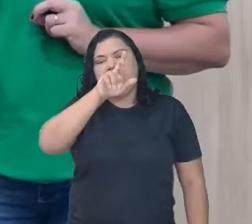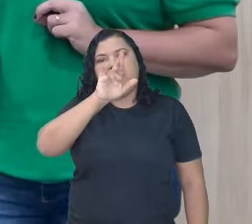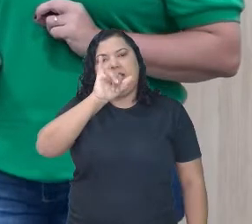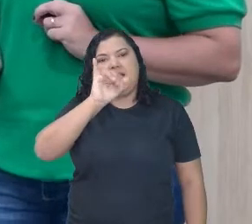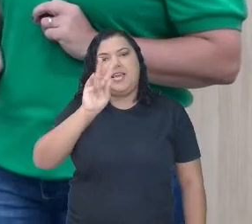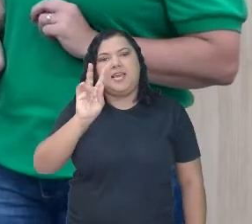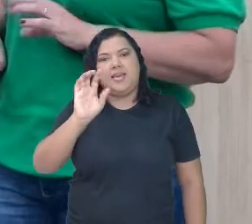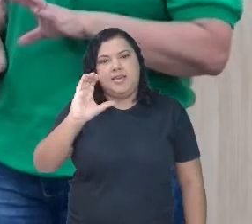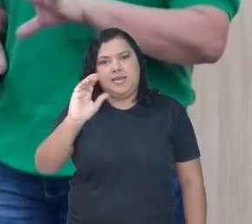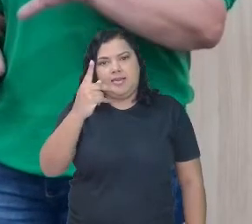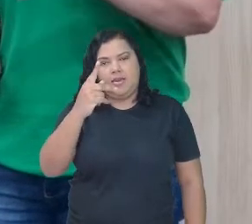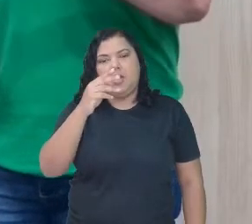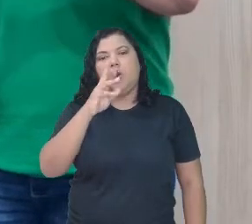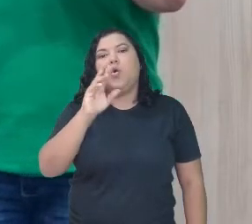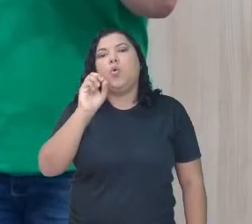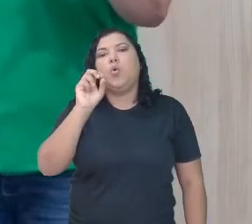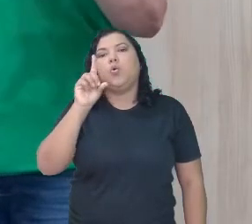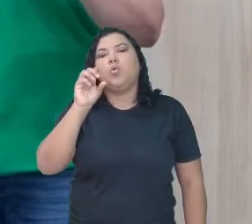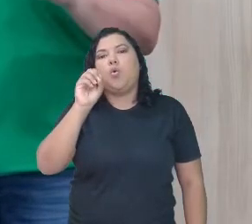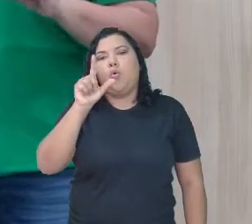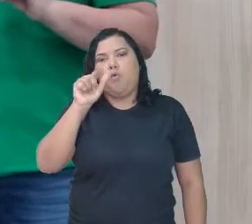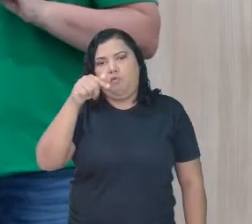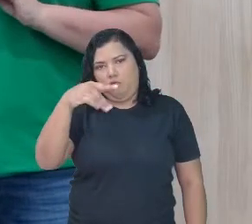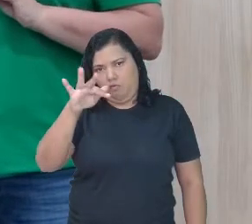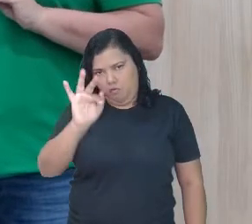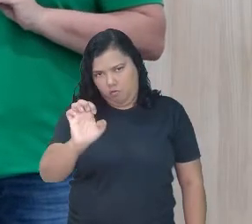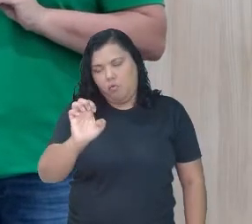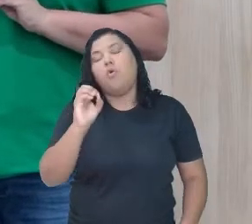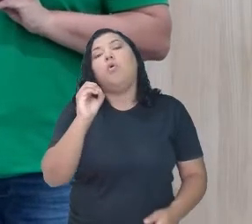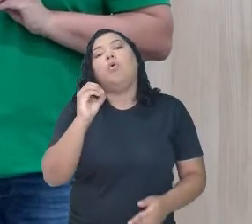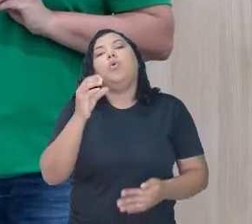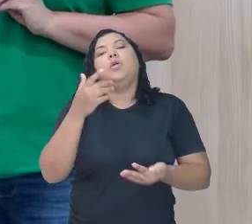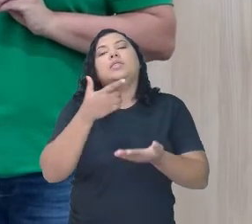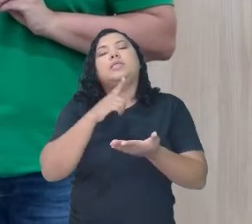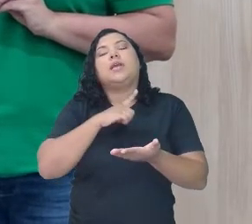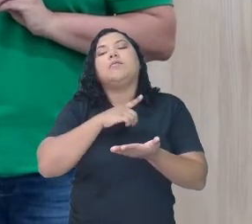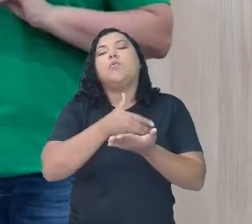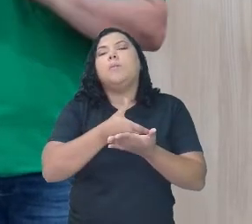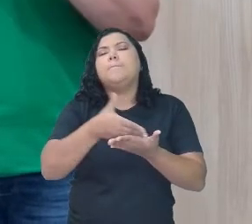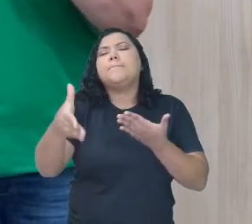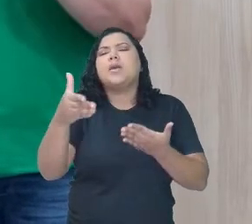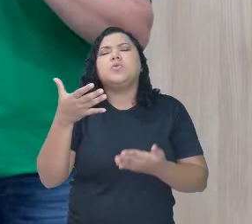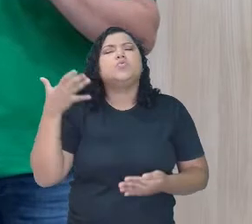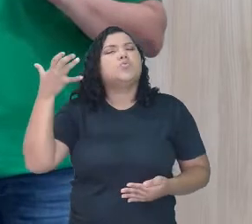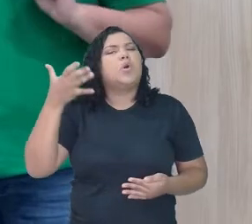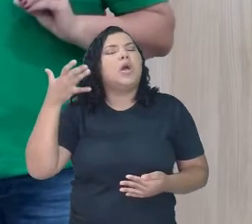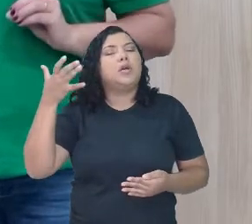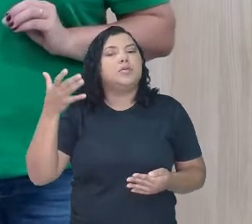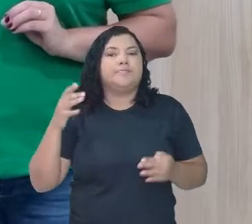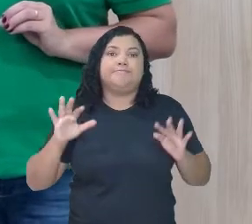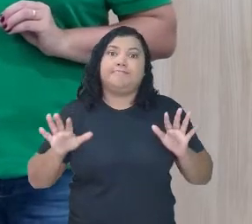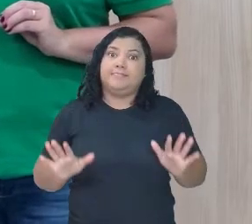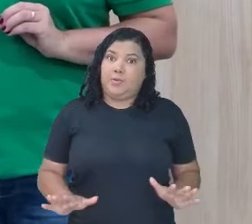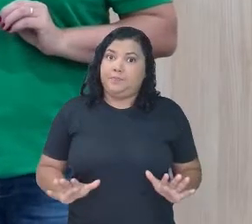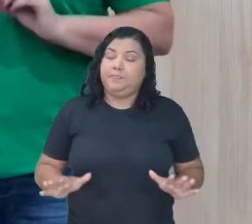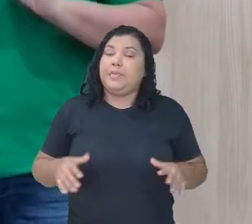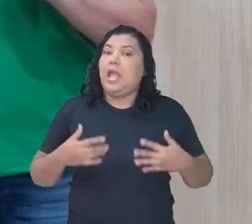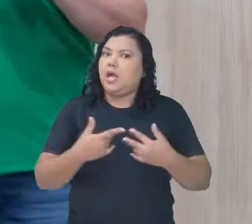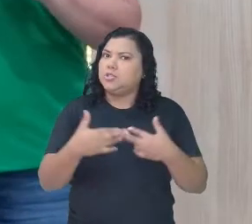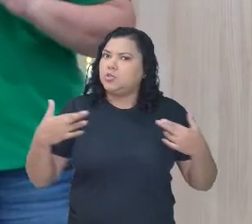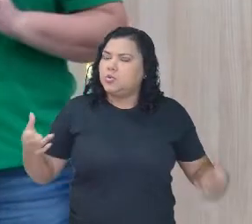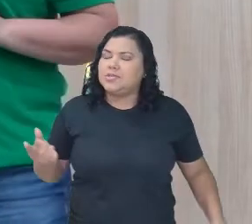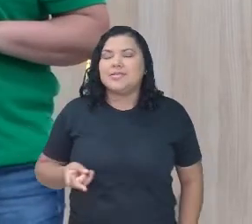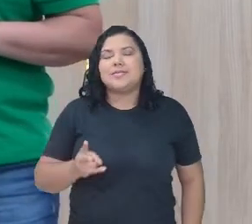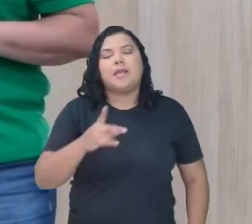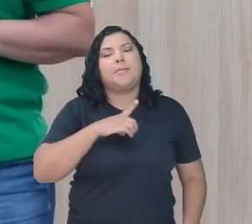aí, não é, esse início do rádio. Como falei para vocês, tudo tem um início e